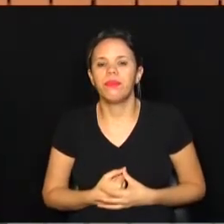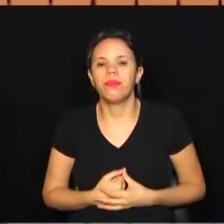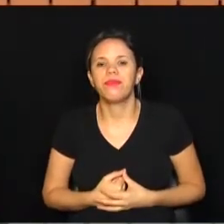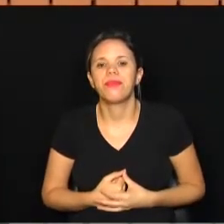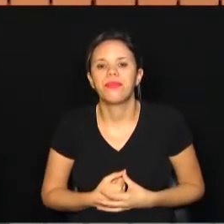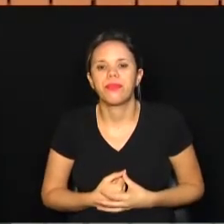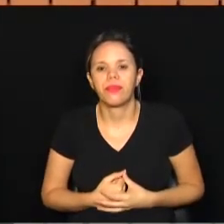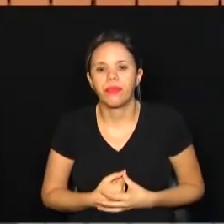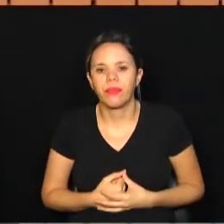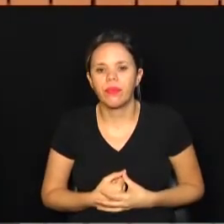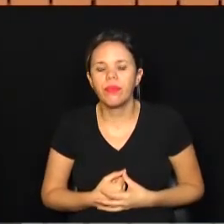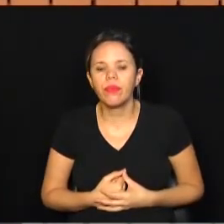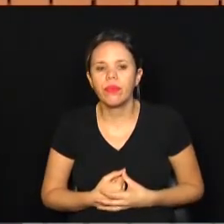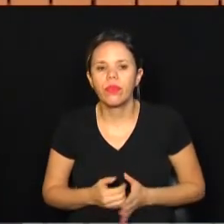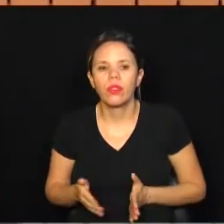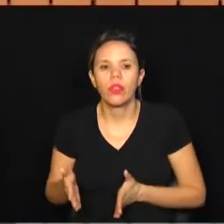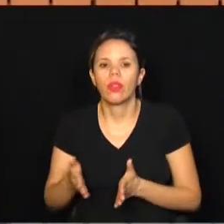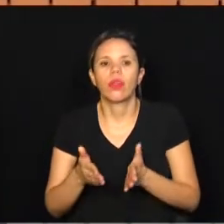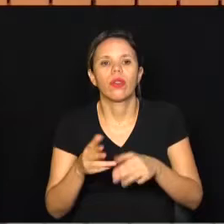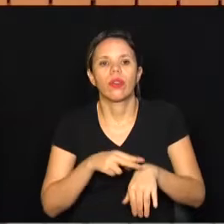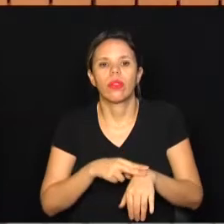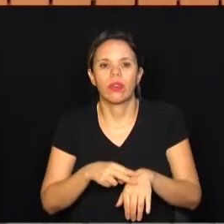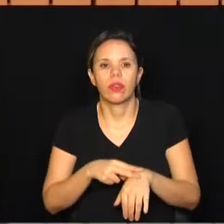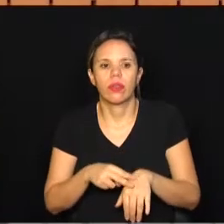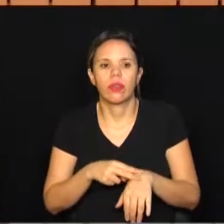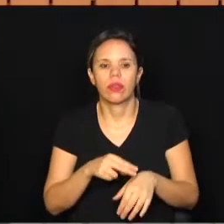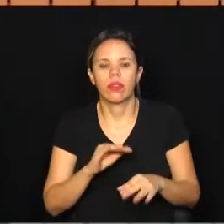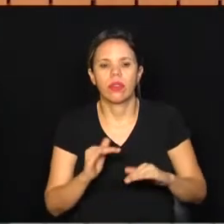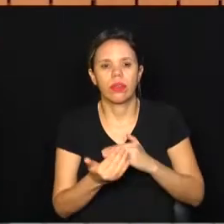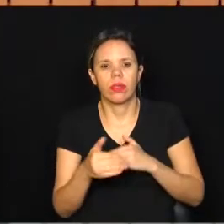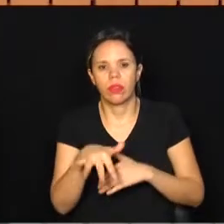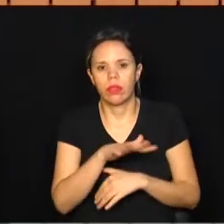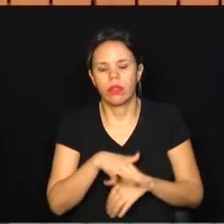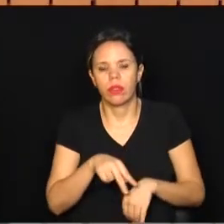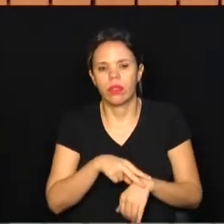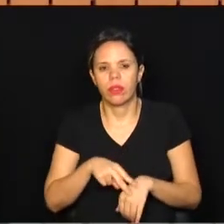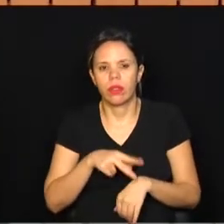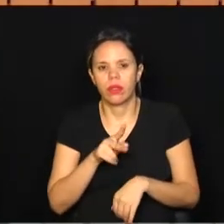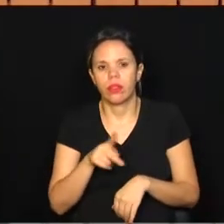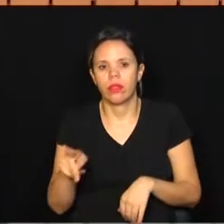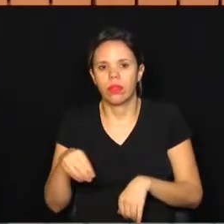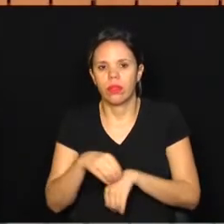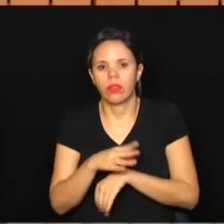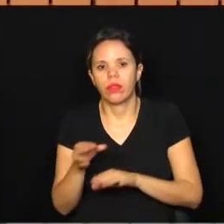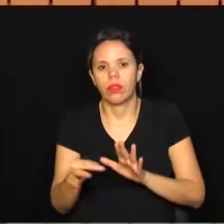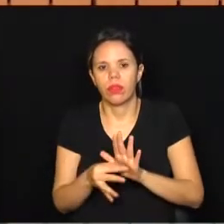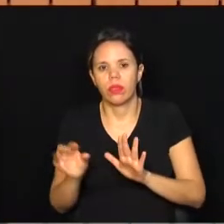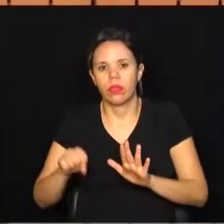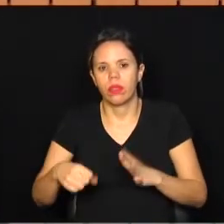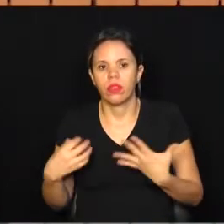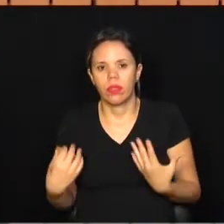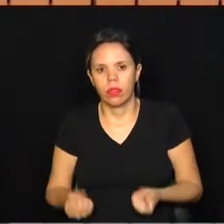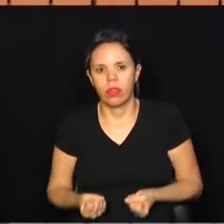as vias verdes, não é? E as vilas, né, que a professora trouxe. Vamos sim,